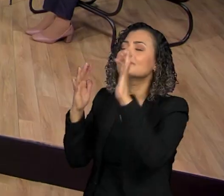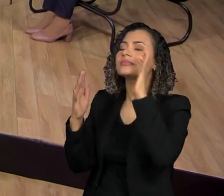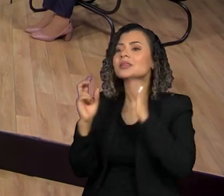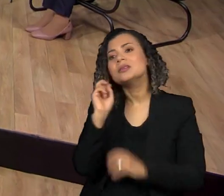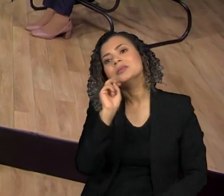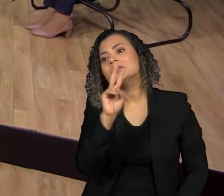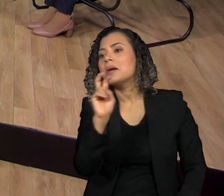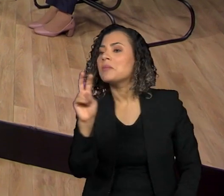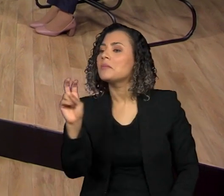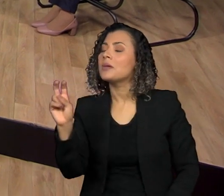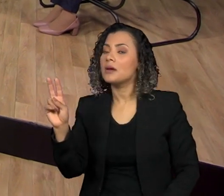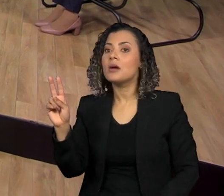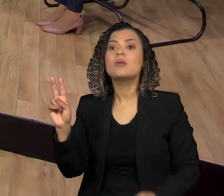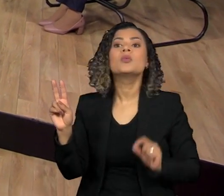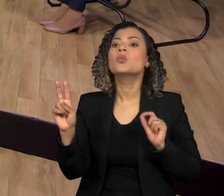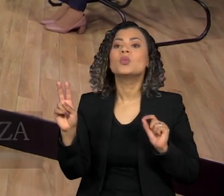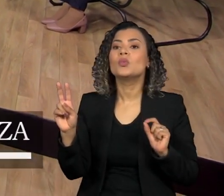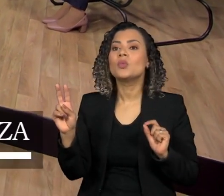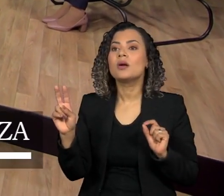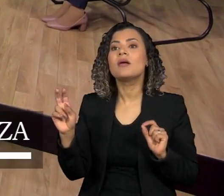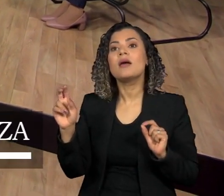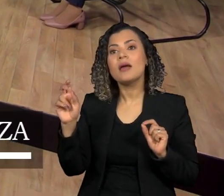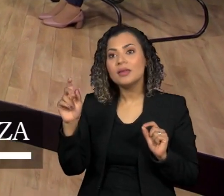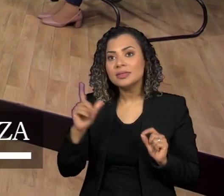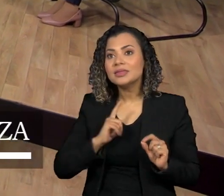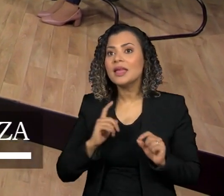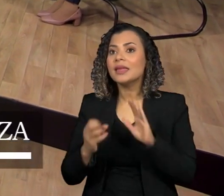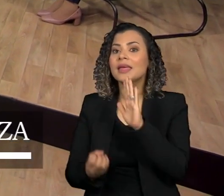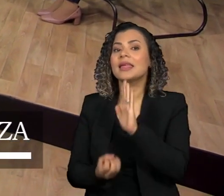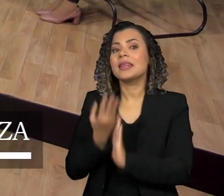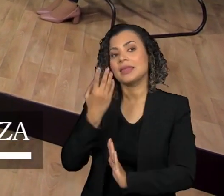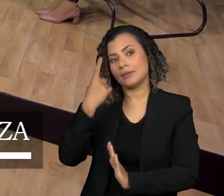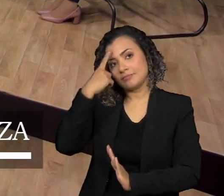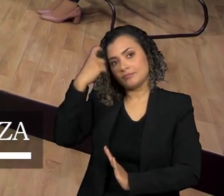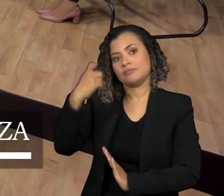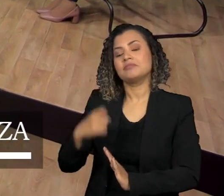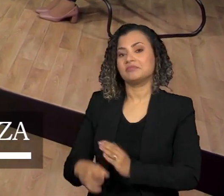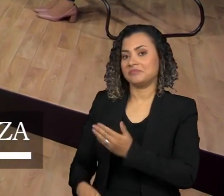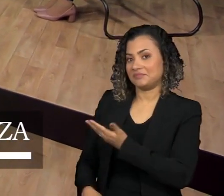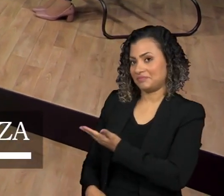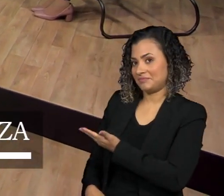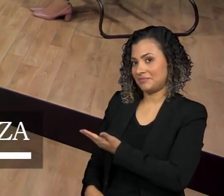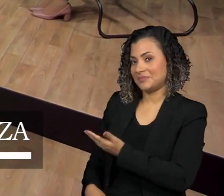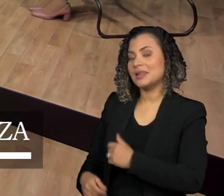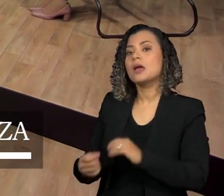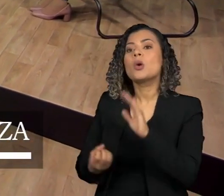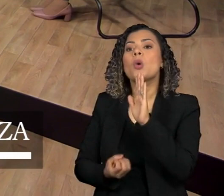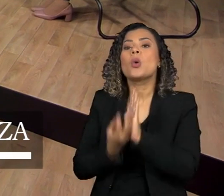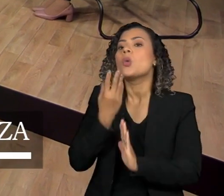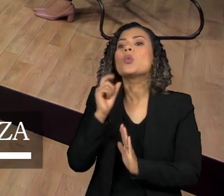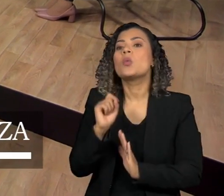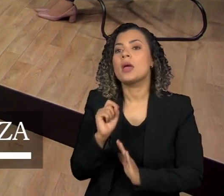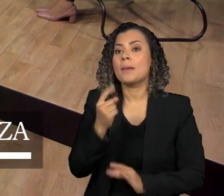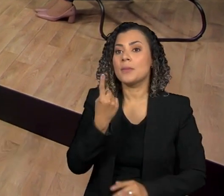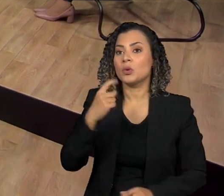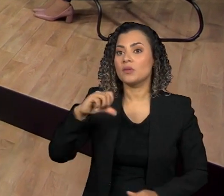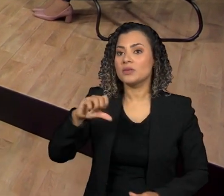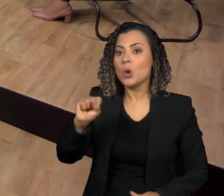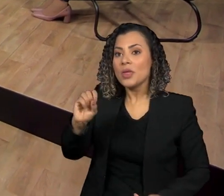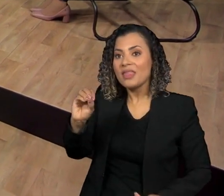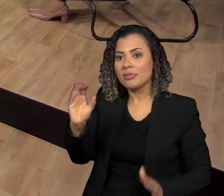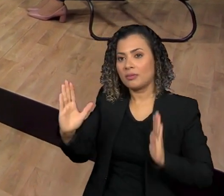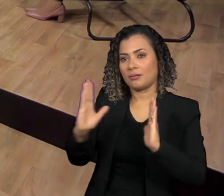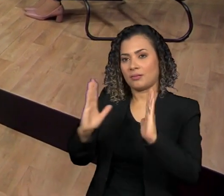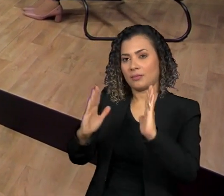a biofilia, né, o Wilson, né, que cria essa teoria lá na década de 80, ele fala que nós temos alguns